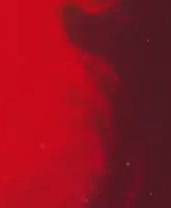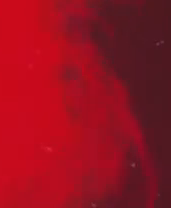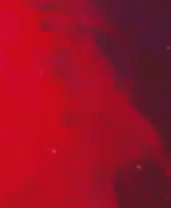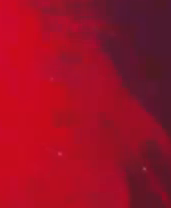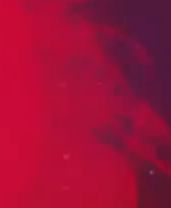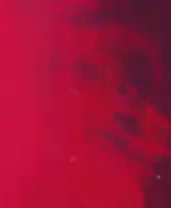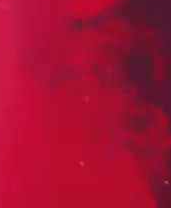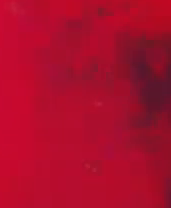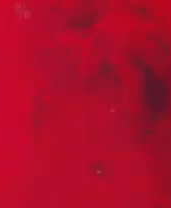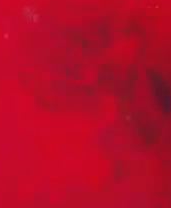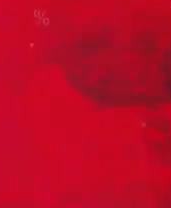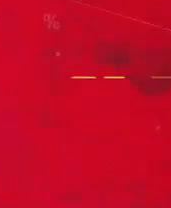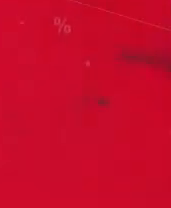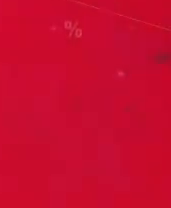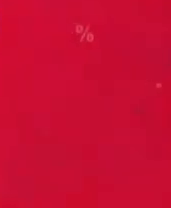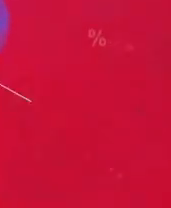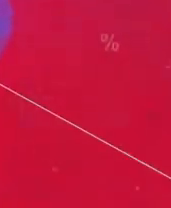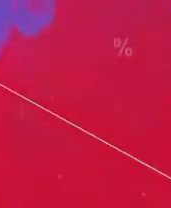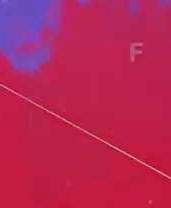E aí